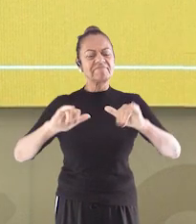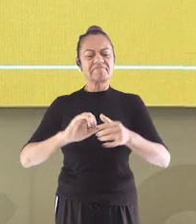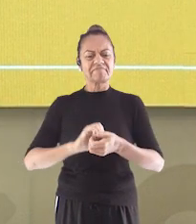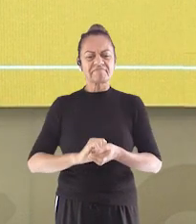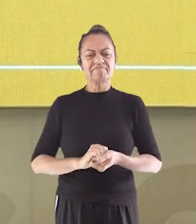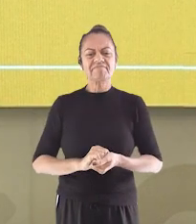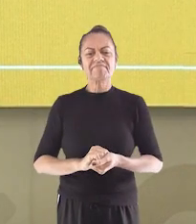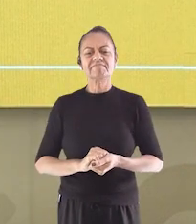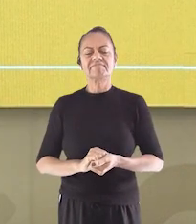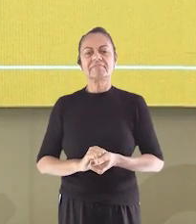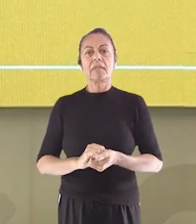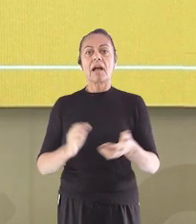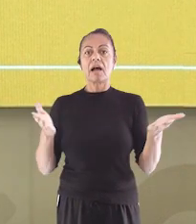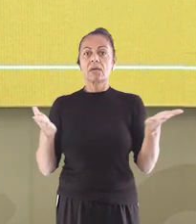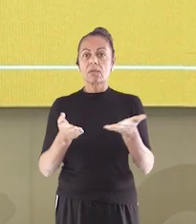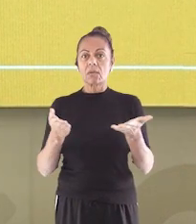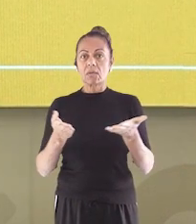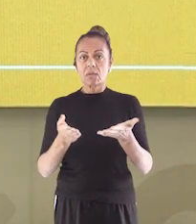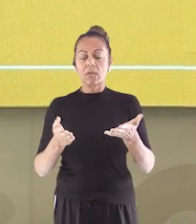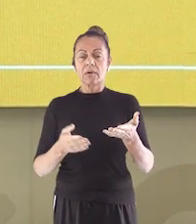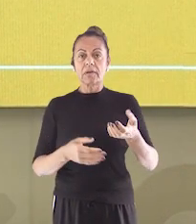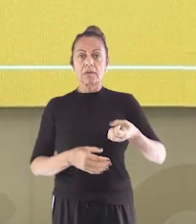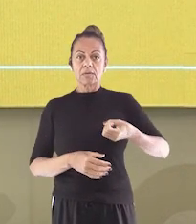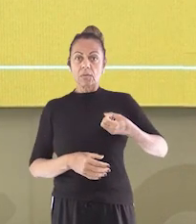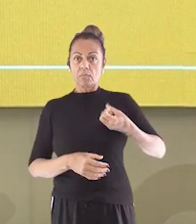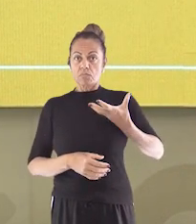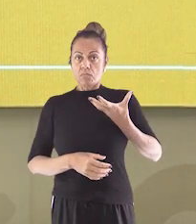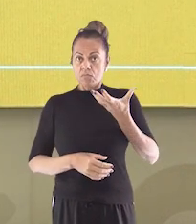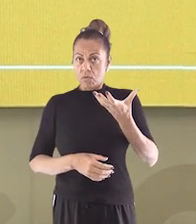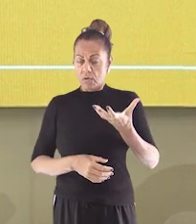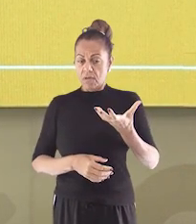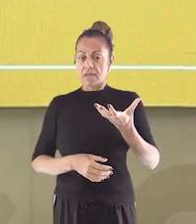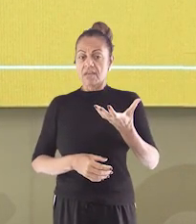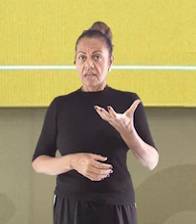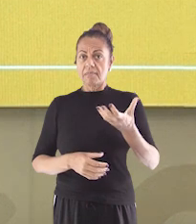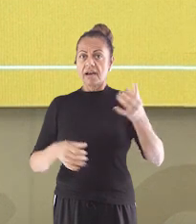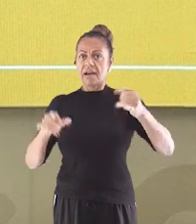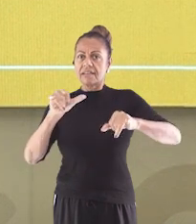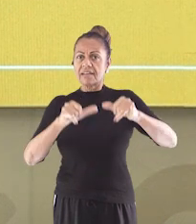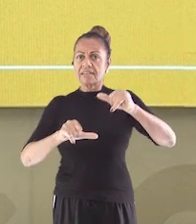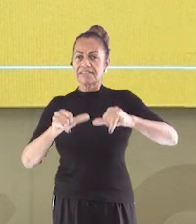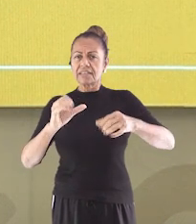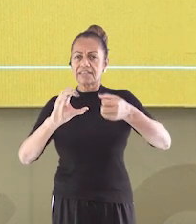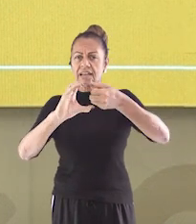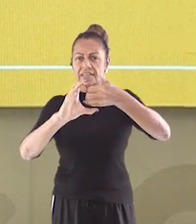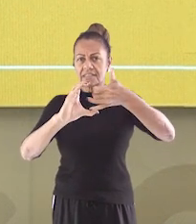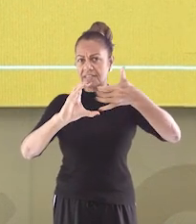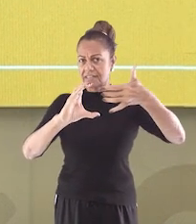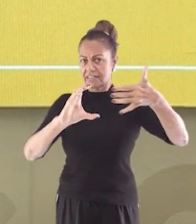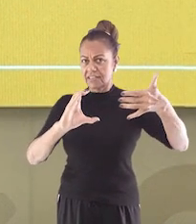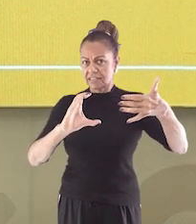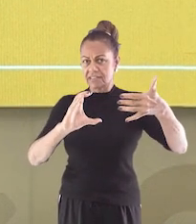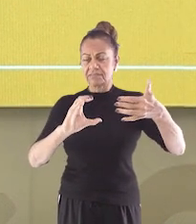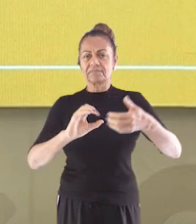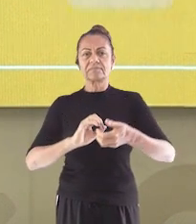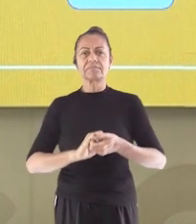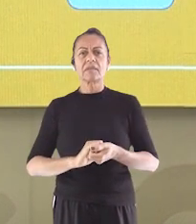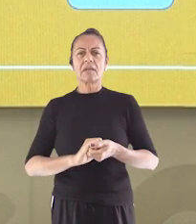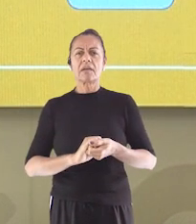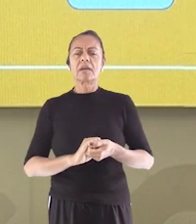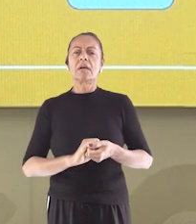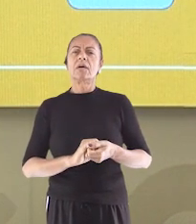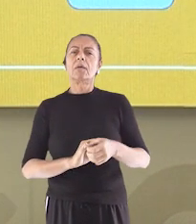entender melhor o gênero textual poema, analisando de forma mais profunda as suas características. O que